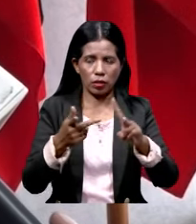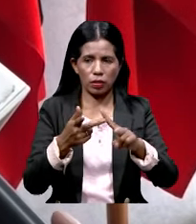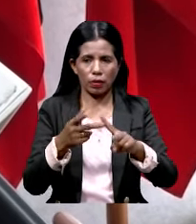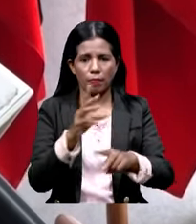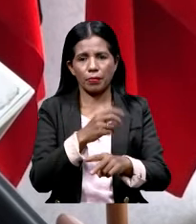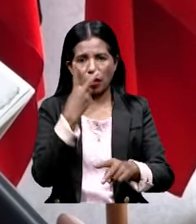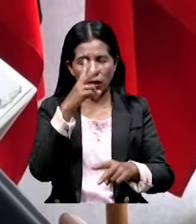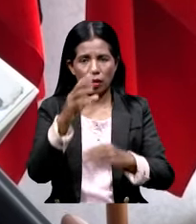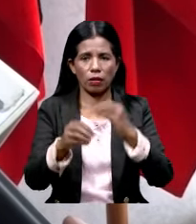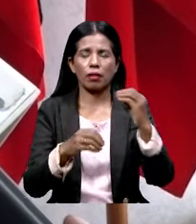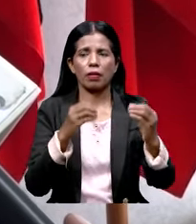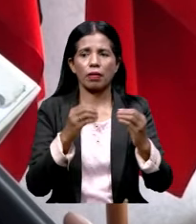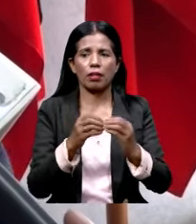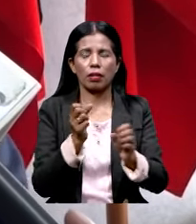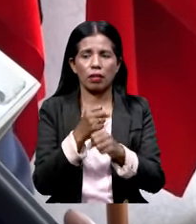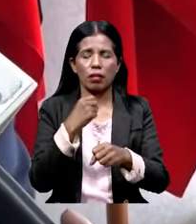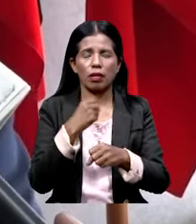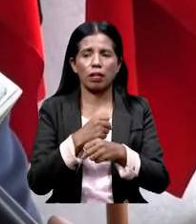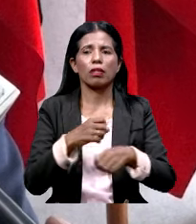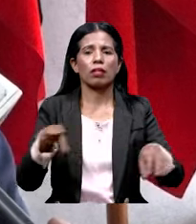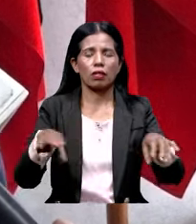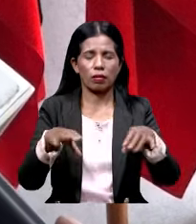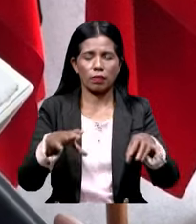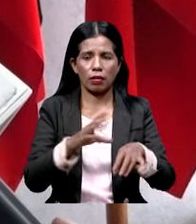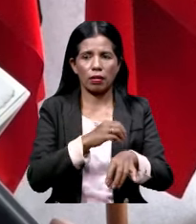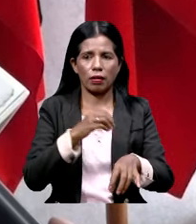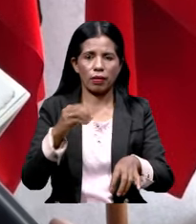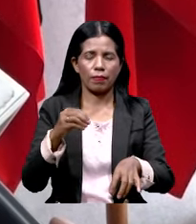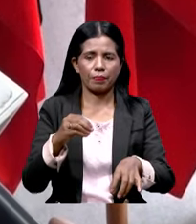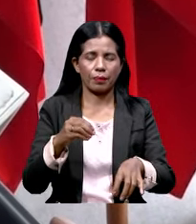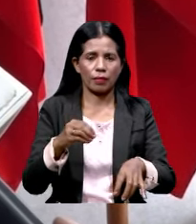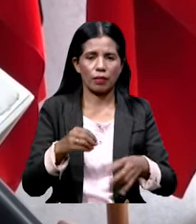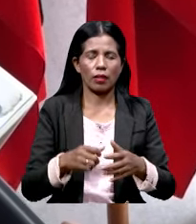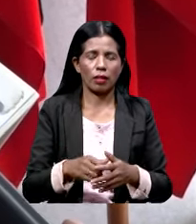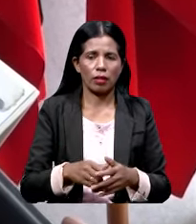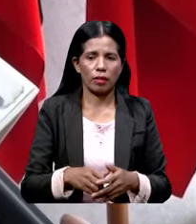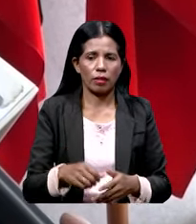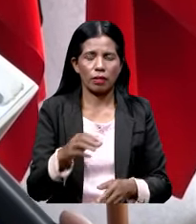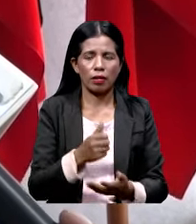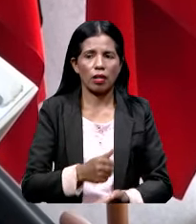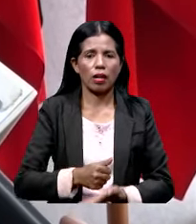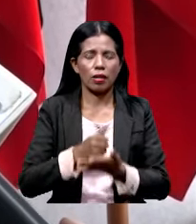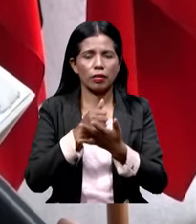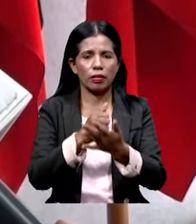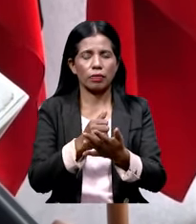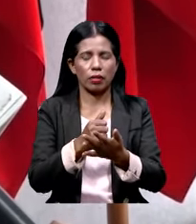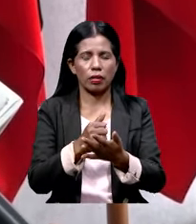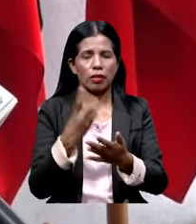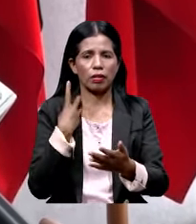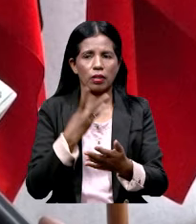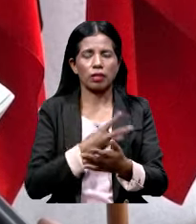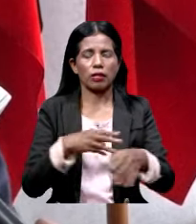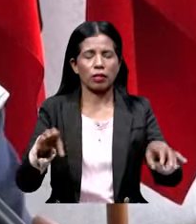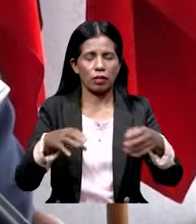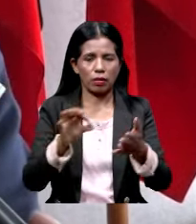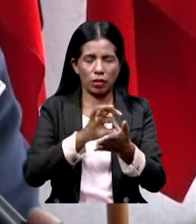aquisição que halou sistema, emissão passaporte, NBE, apoio Itaíra, serviço de